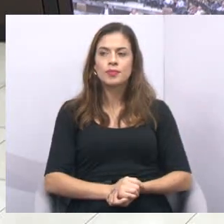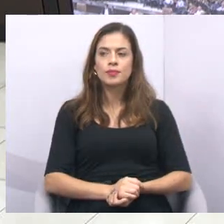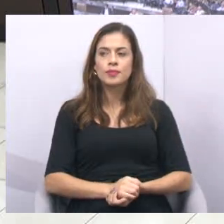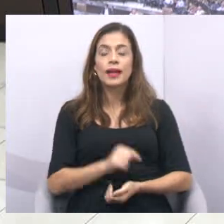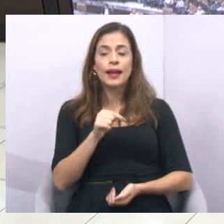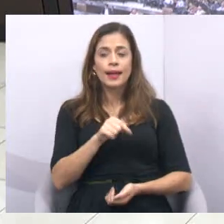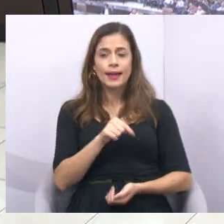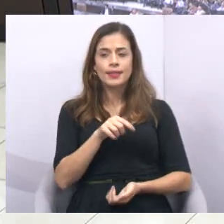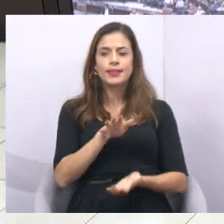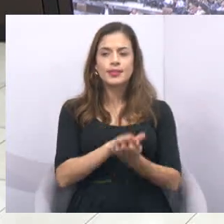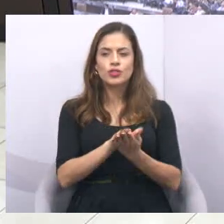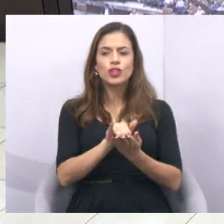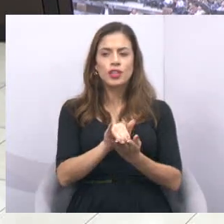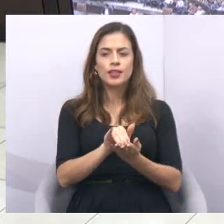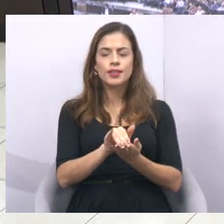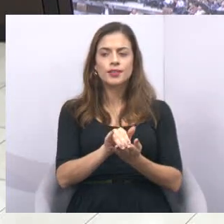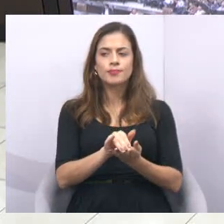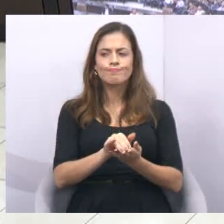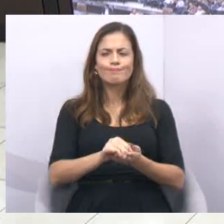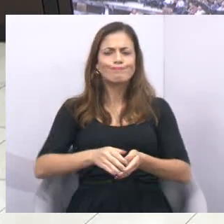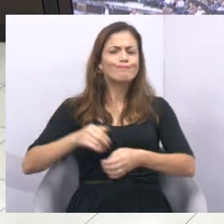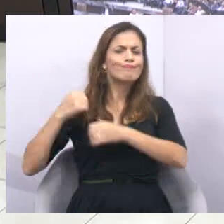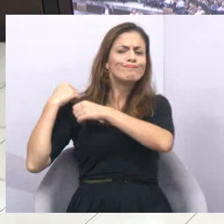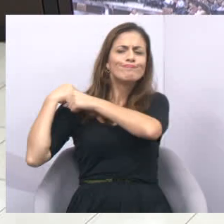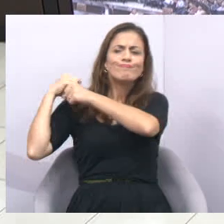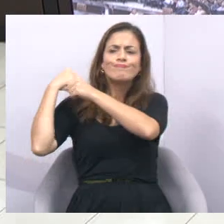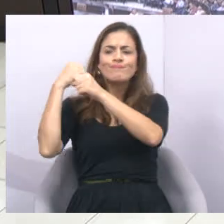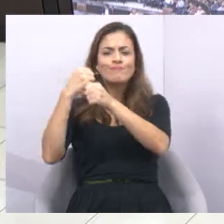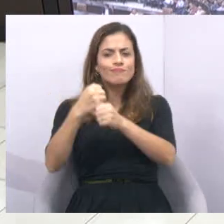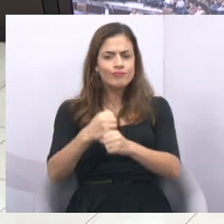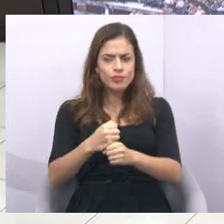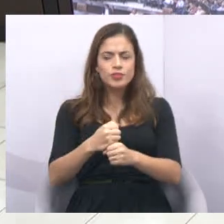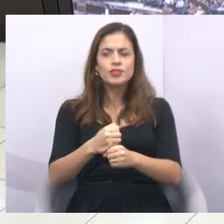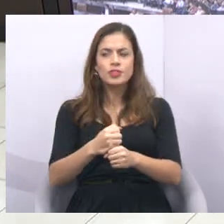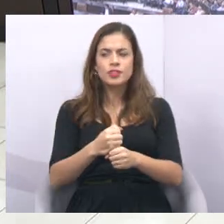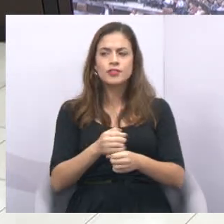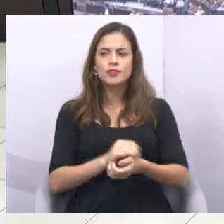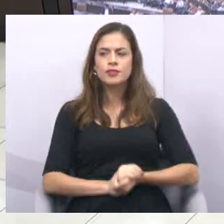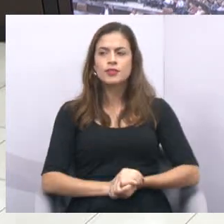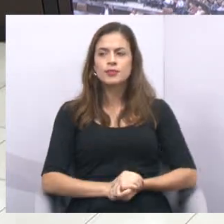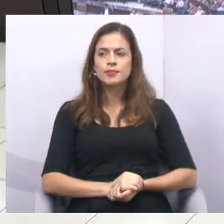aqui em Jacareí, há muitos anos, a gente foi criado